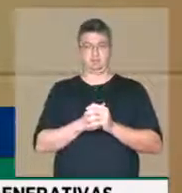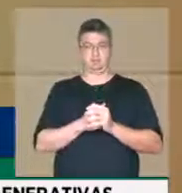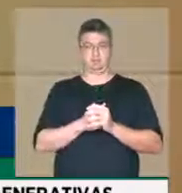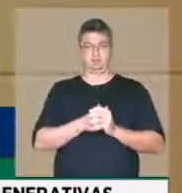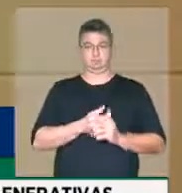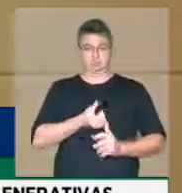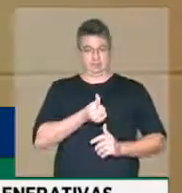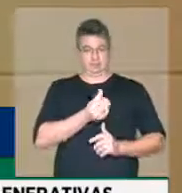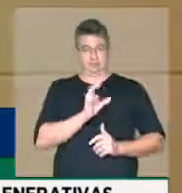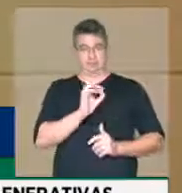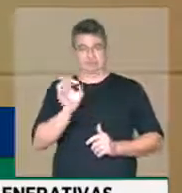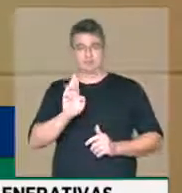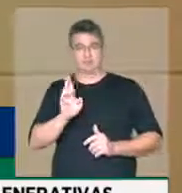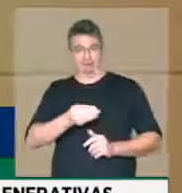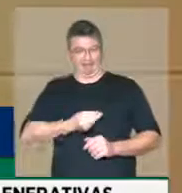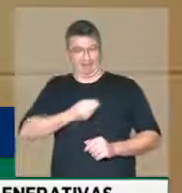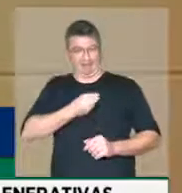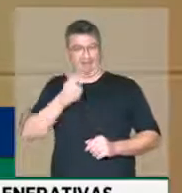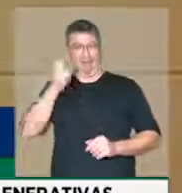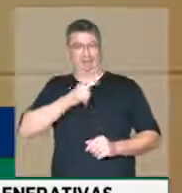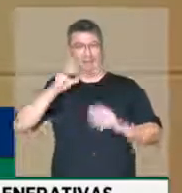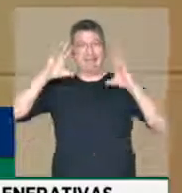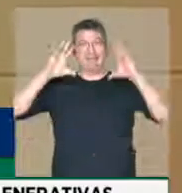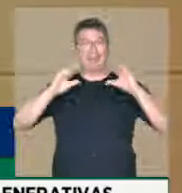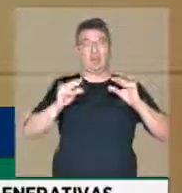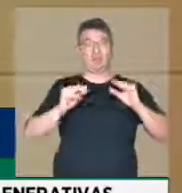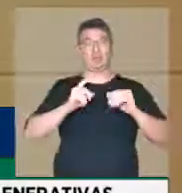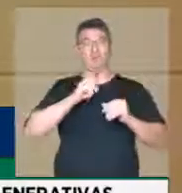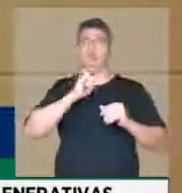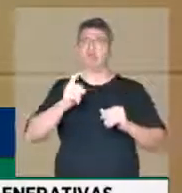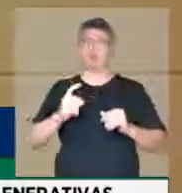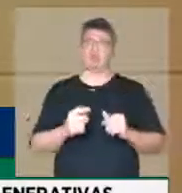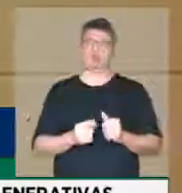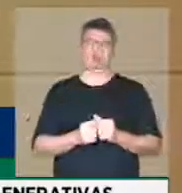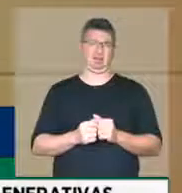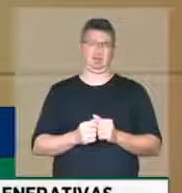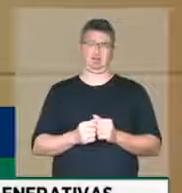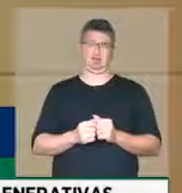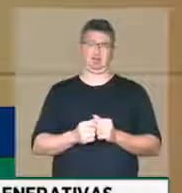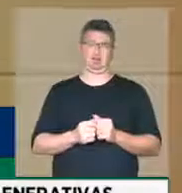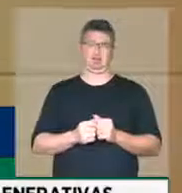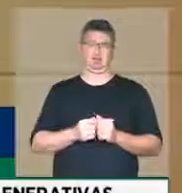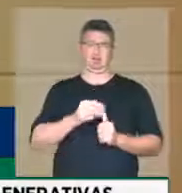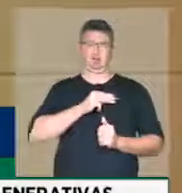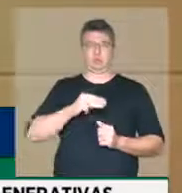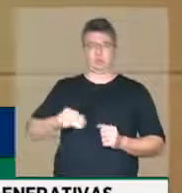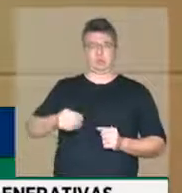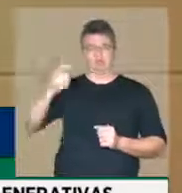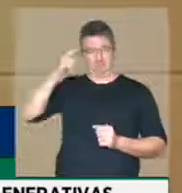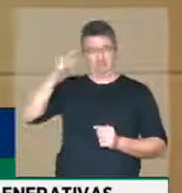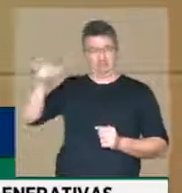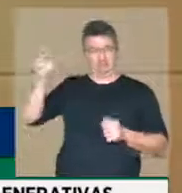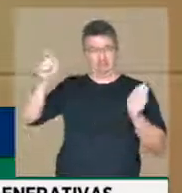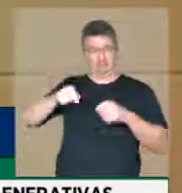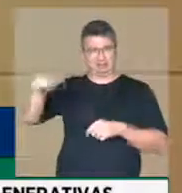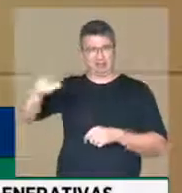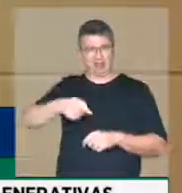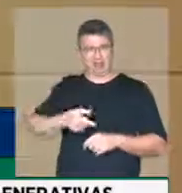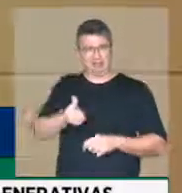R$ 600 não é tranquilo para ninguém. Certamente um ministro não acharia uma vida com R$